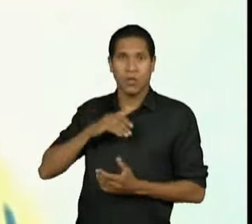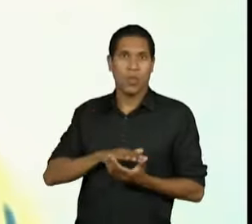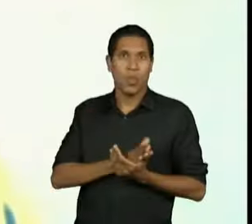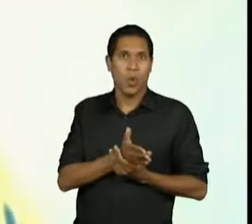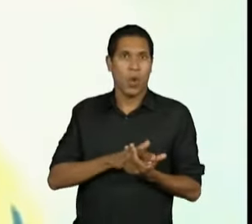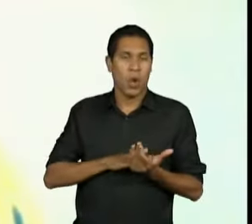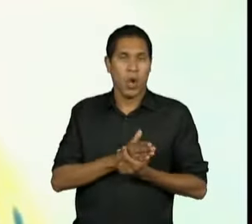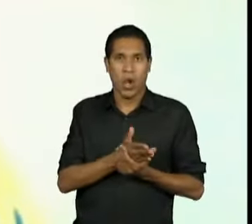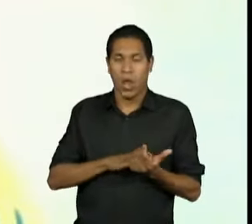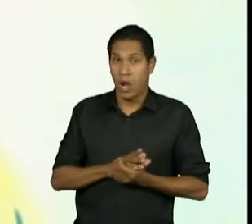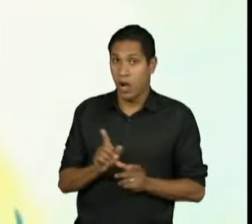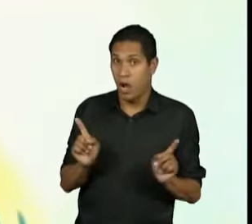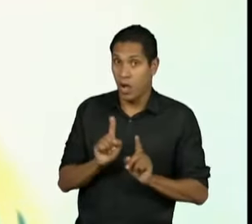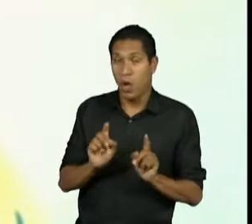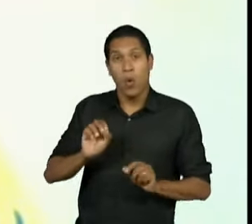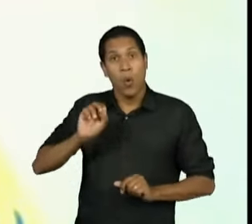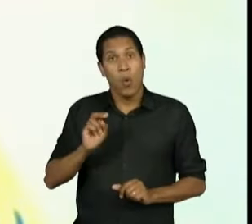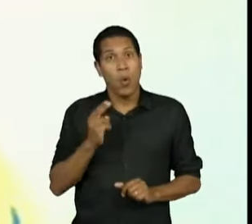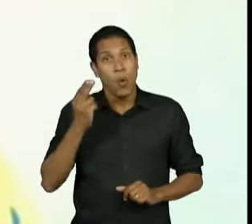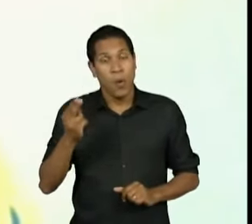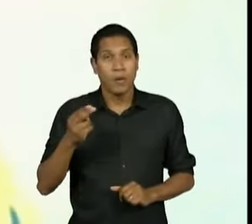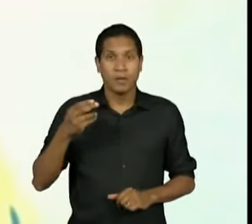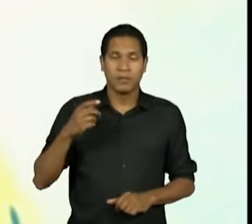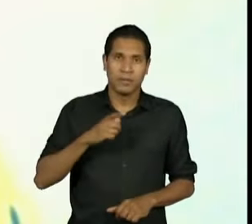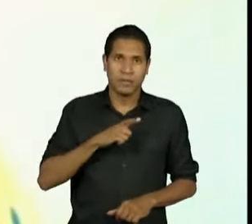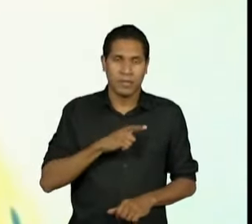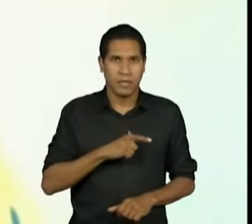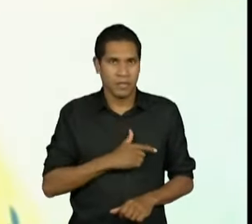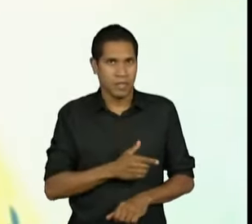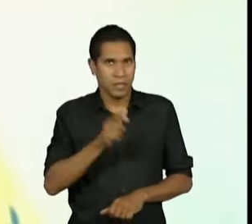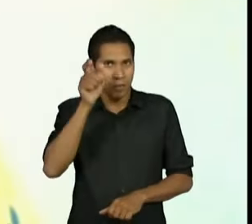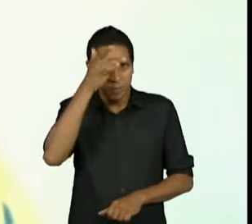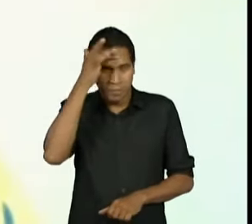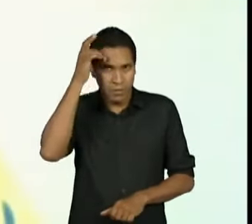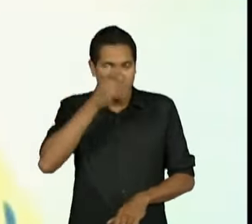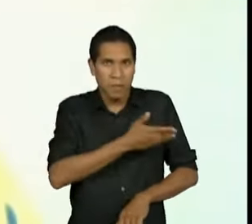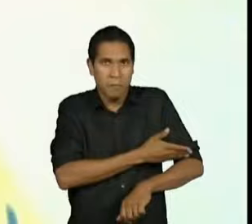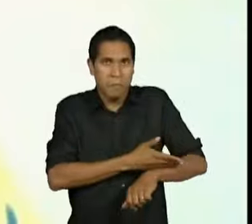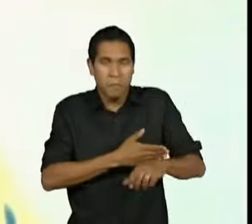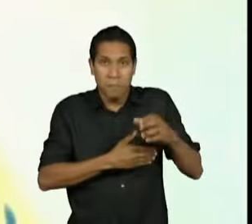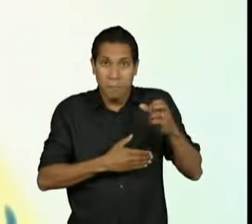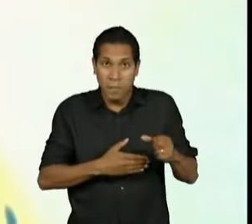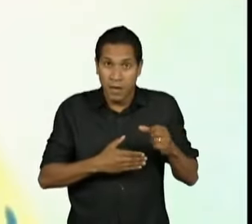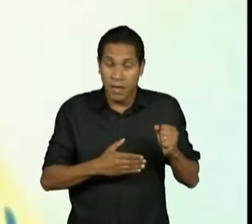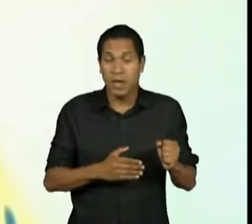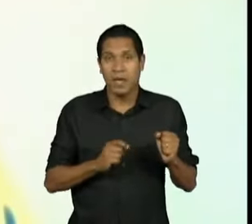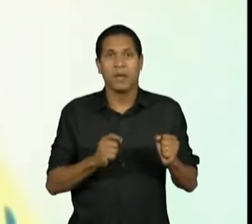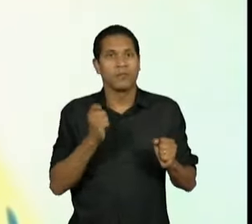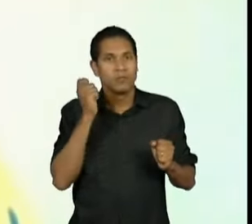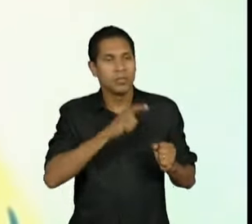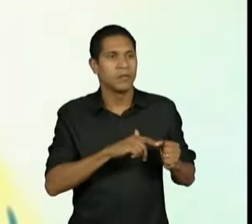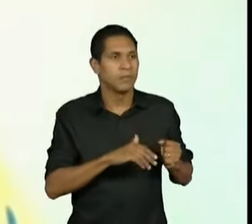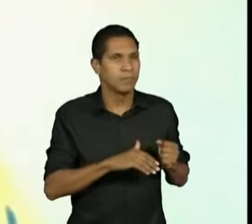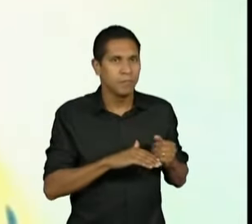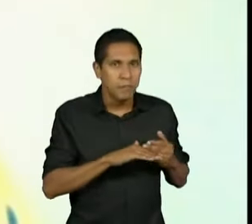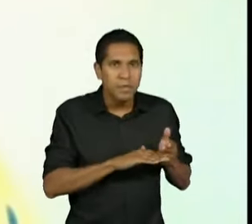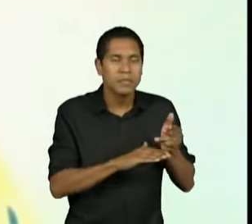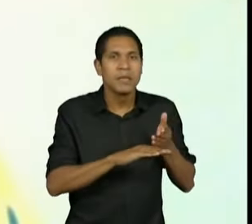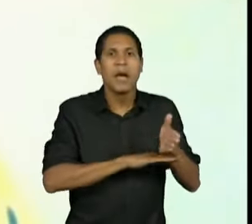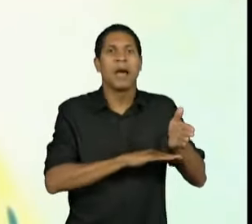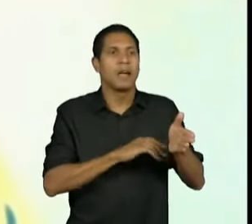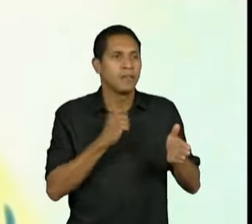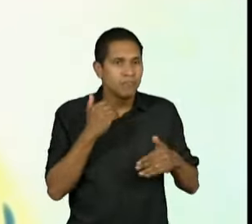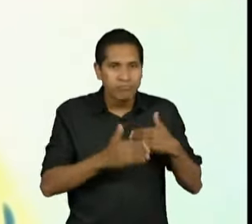incomodava tanto, ou se o branco poderia passar sem ser tão incomodado, hoje